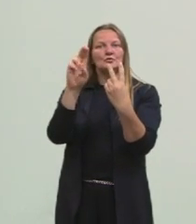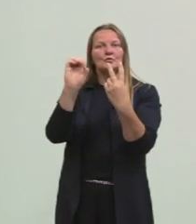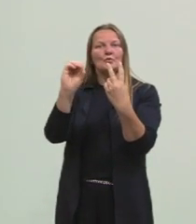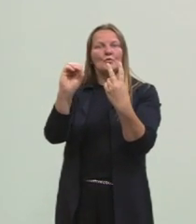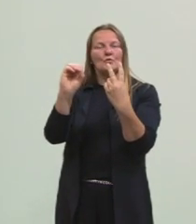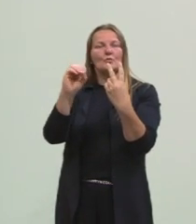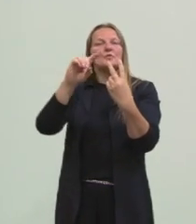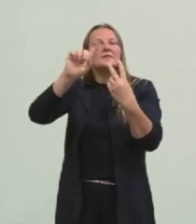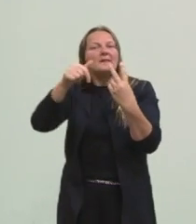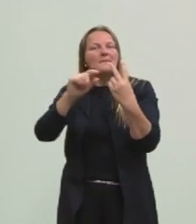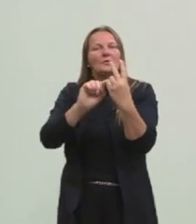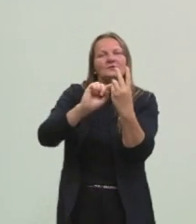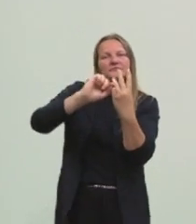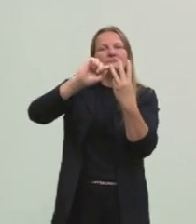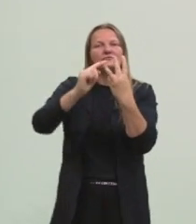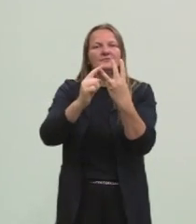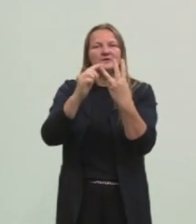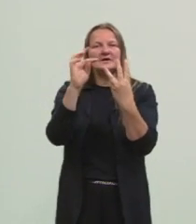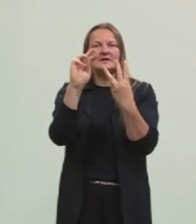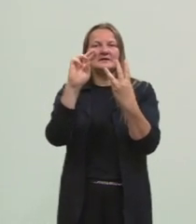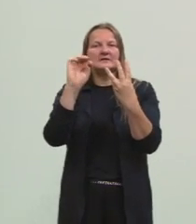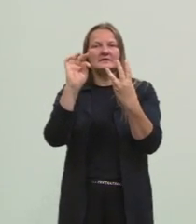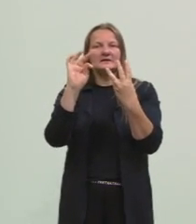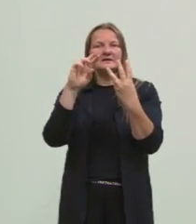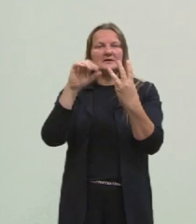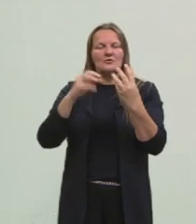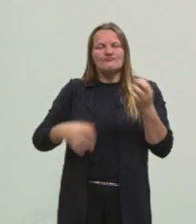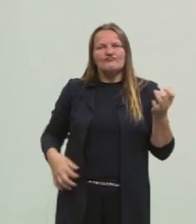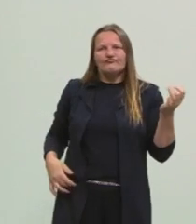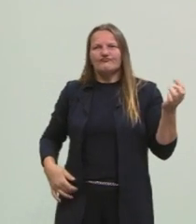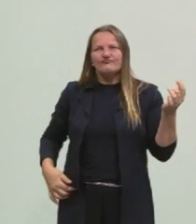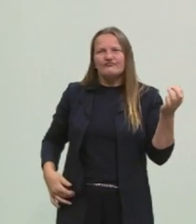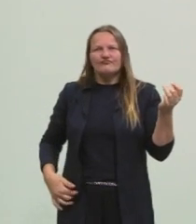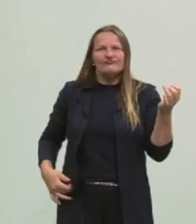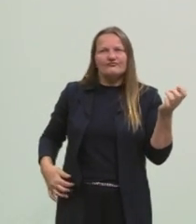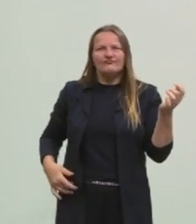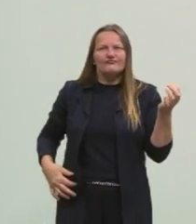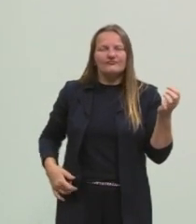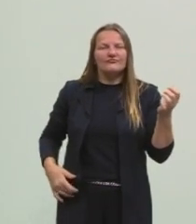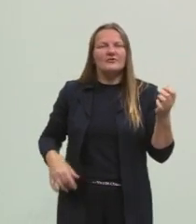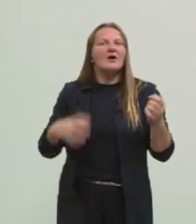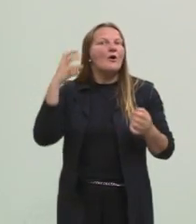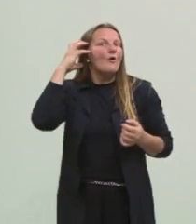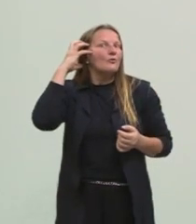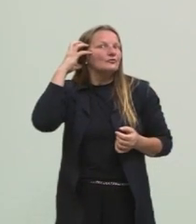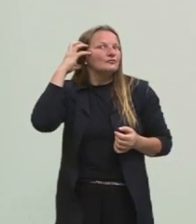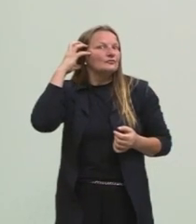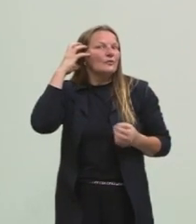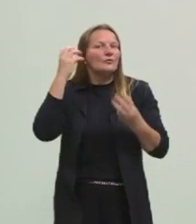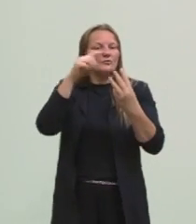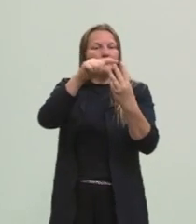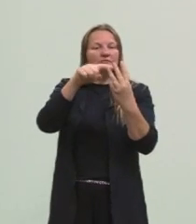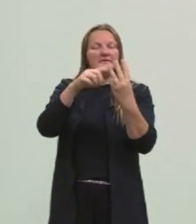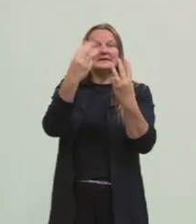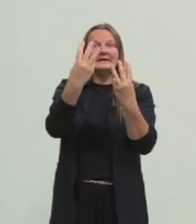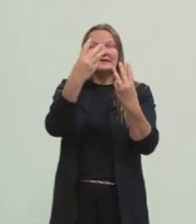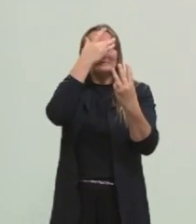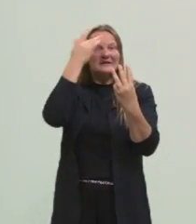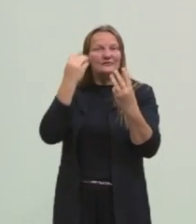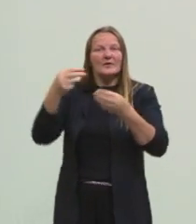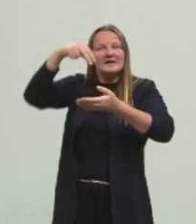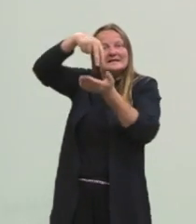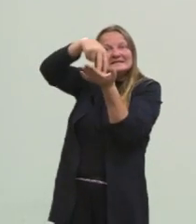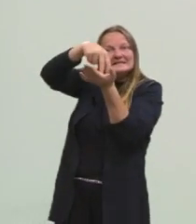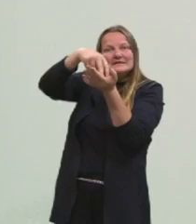formam um trio e como eles tinham meios né de conseguir amplificar Aquilo num carro era um trio que tocava em cima